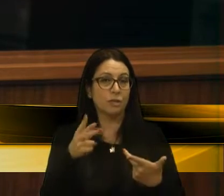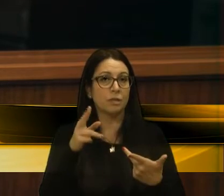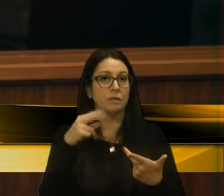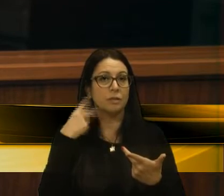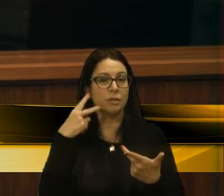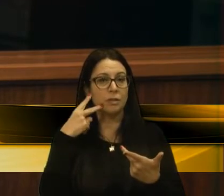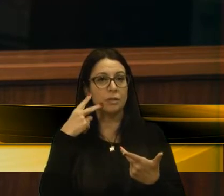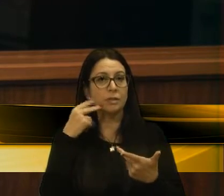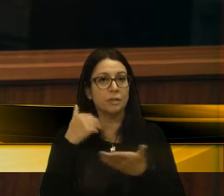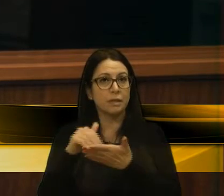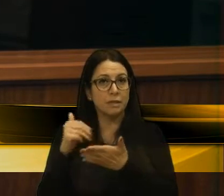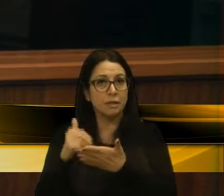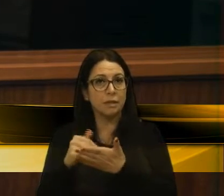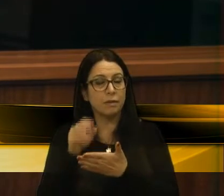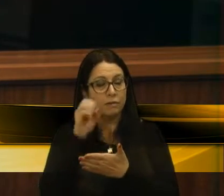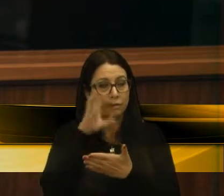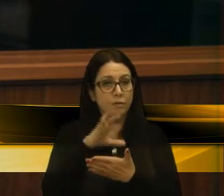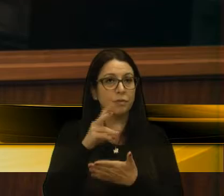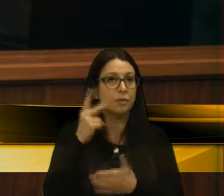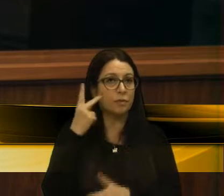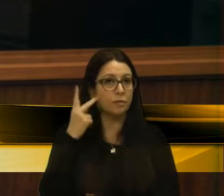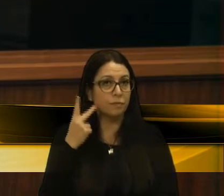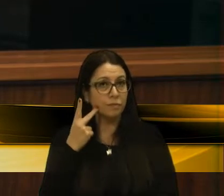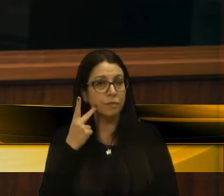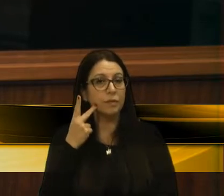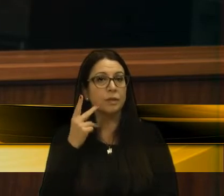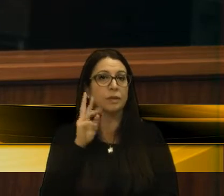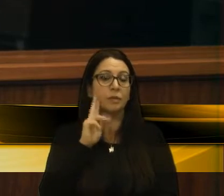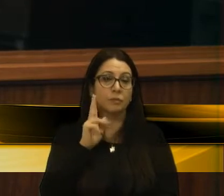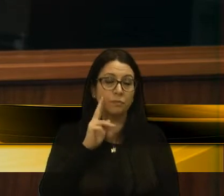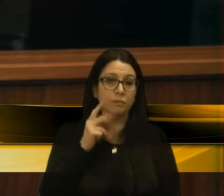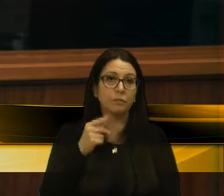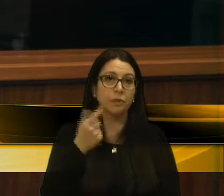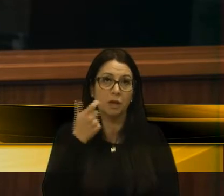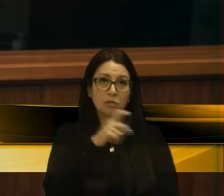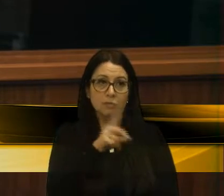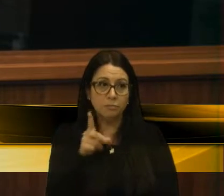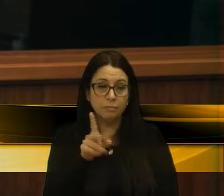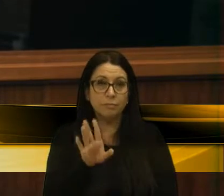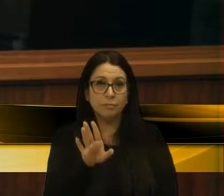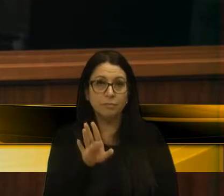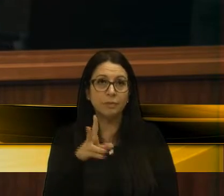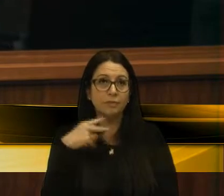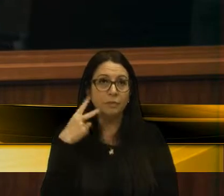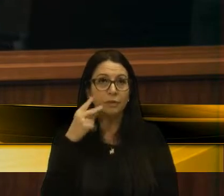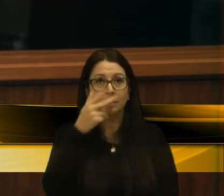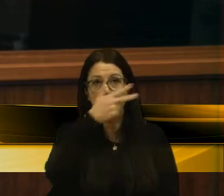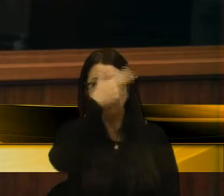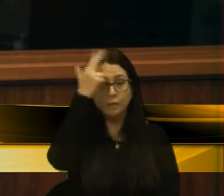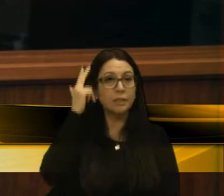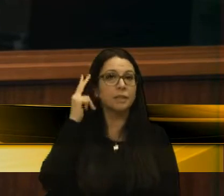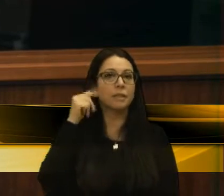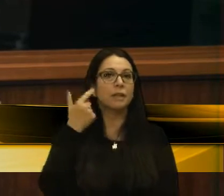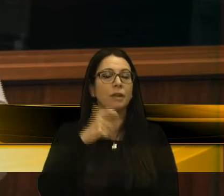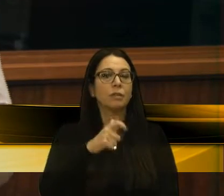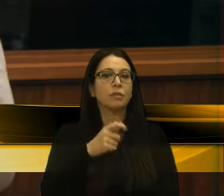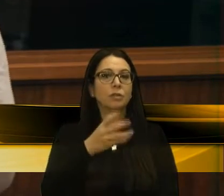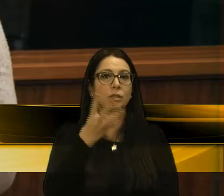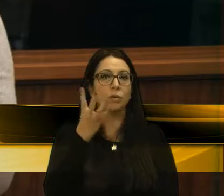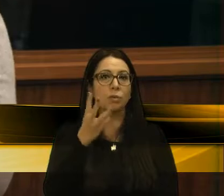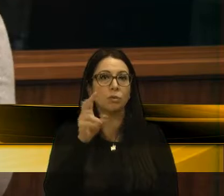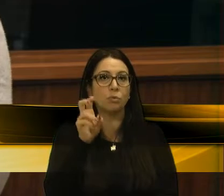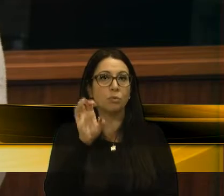secretários de habitação, vereador Fiuza, vereador Renato Nunes, vereador Renato Oliveira, acho que são esses, o vereador Cassina. Então, a gente tem aqui 4